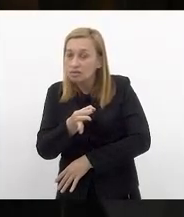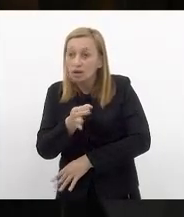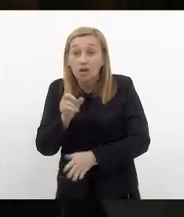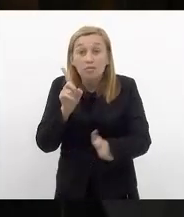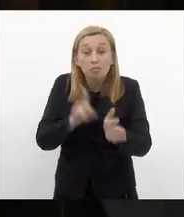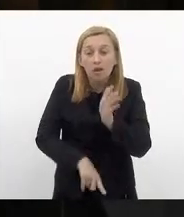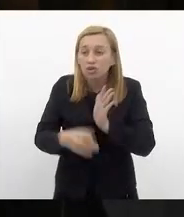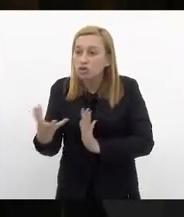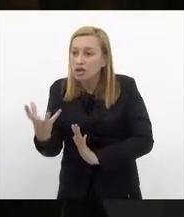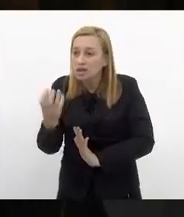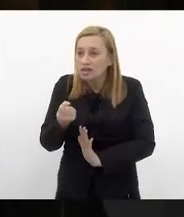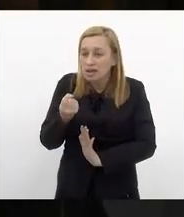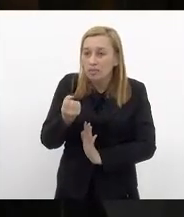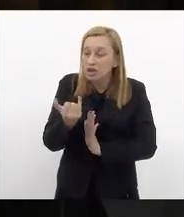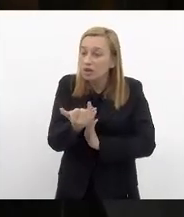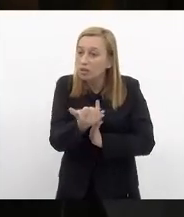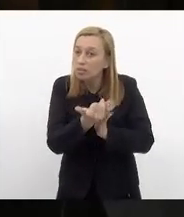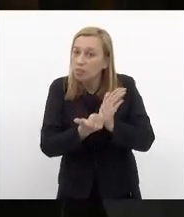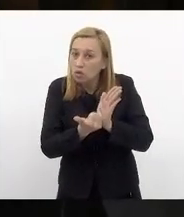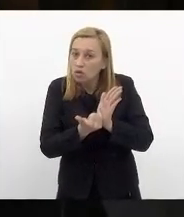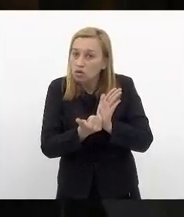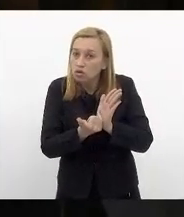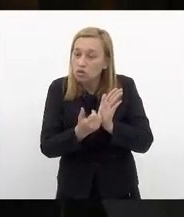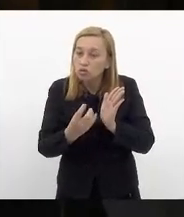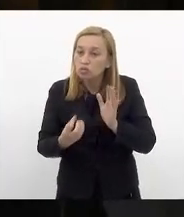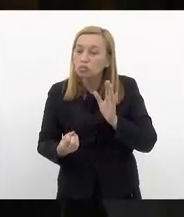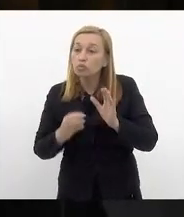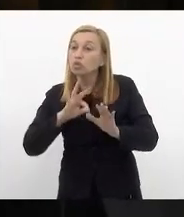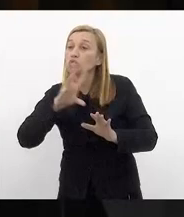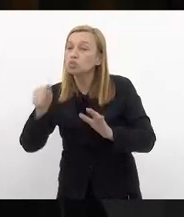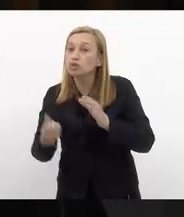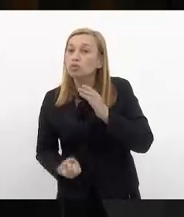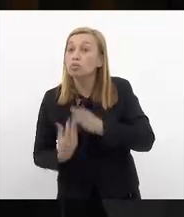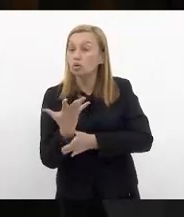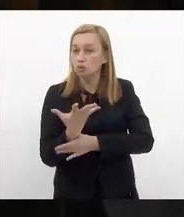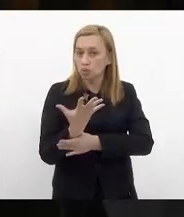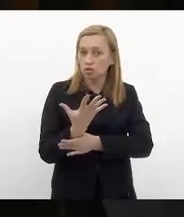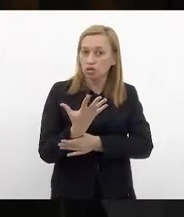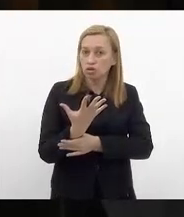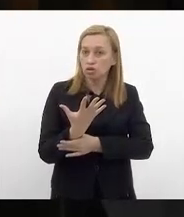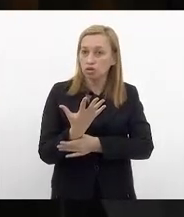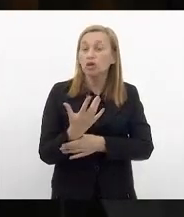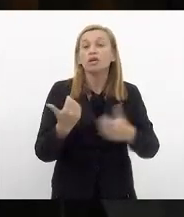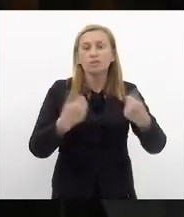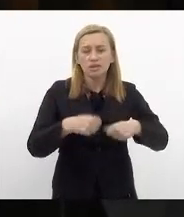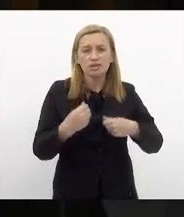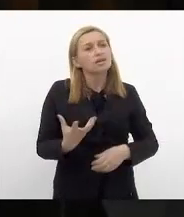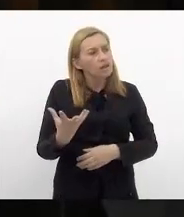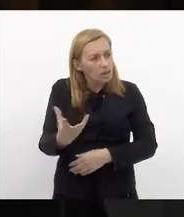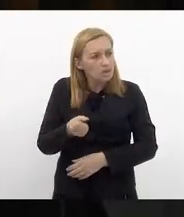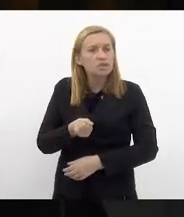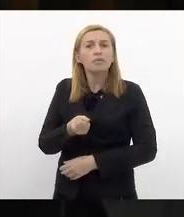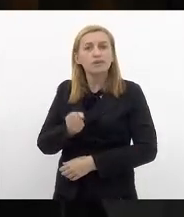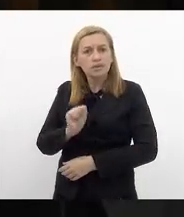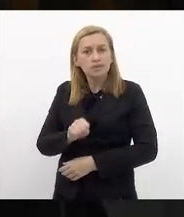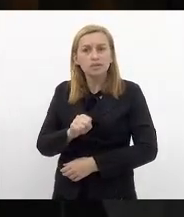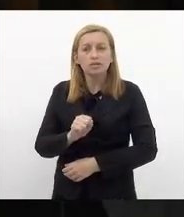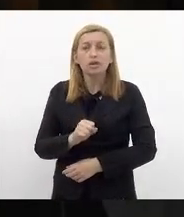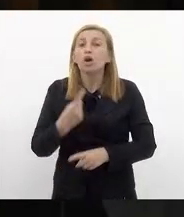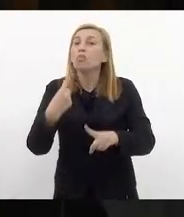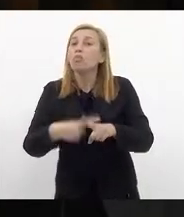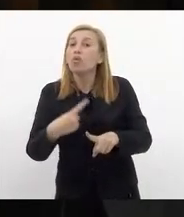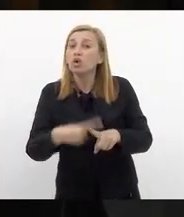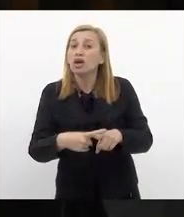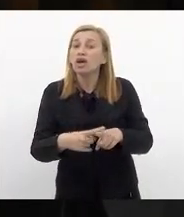menos recebe impostos por aquilo que produz, por aquilo que deveria receber. Por que